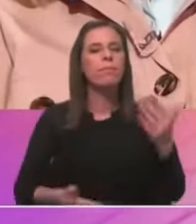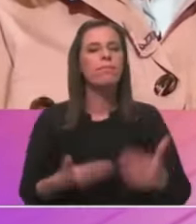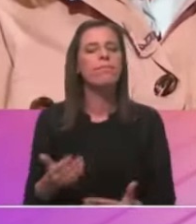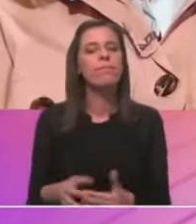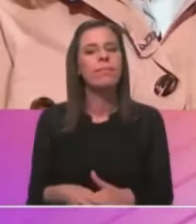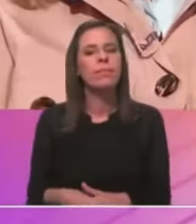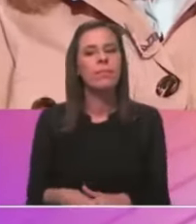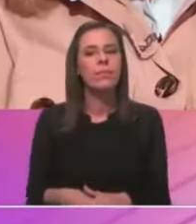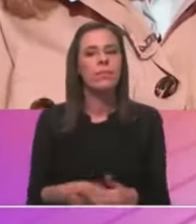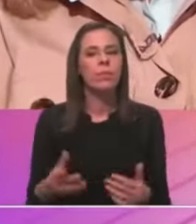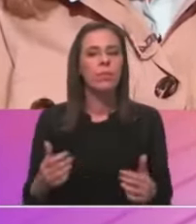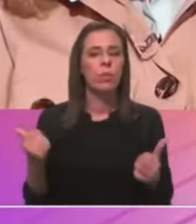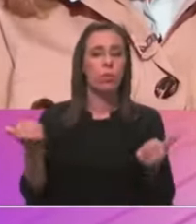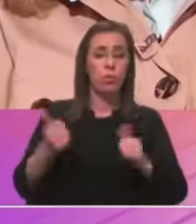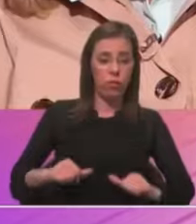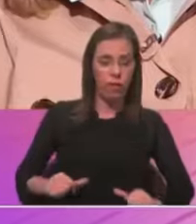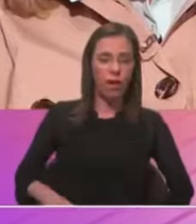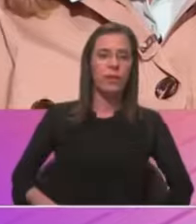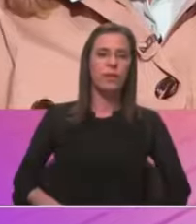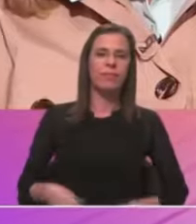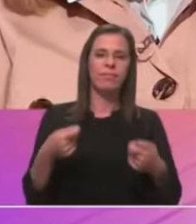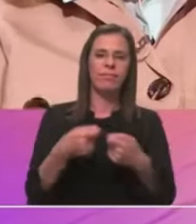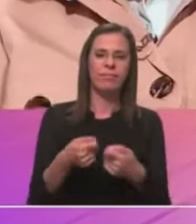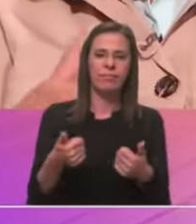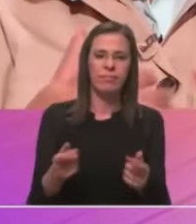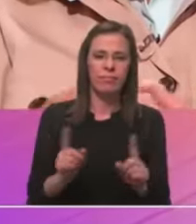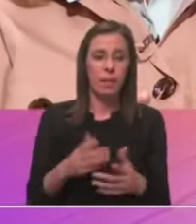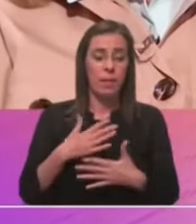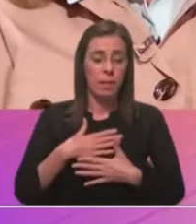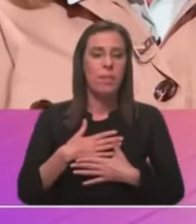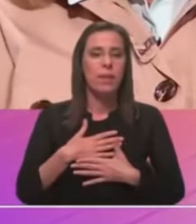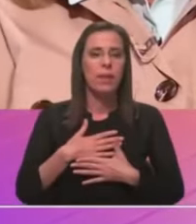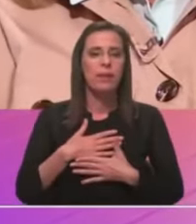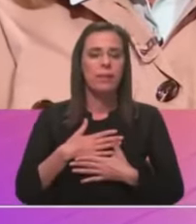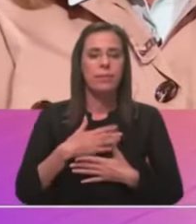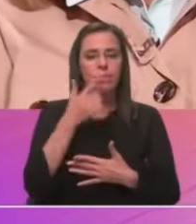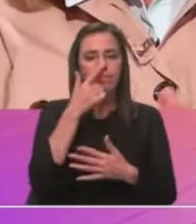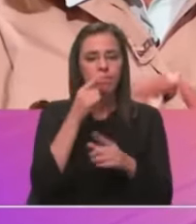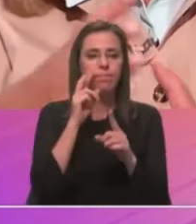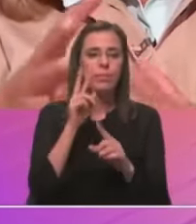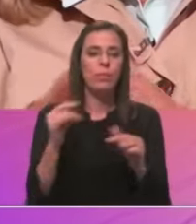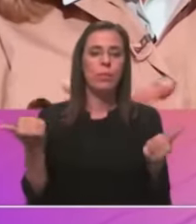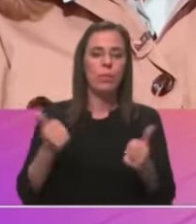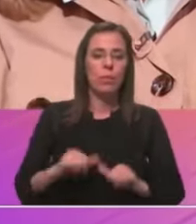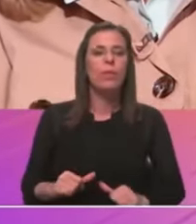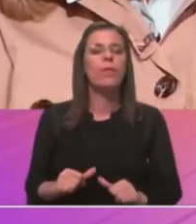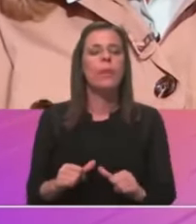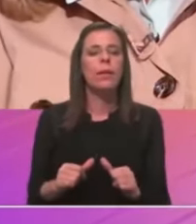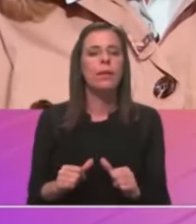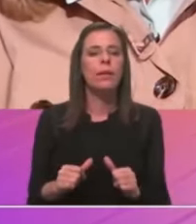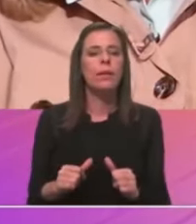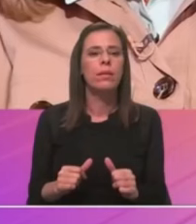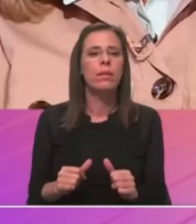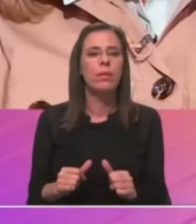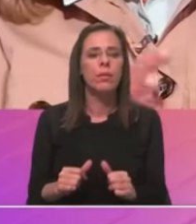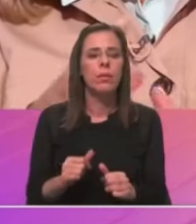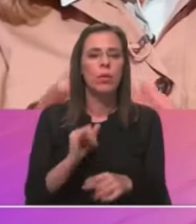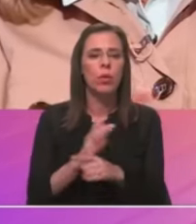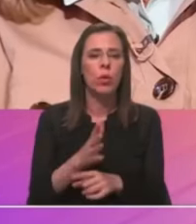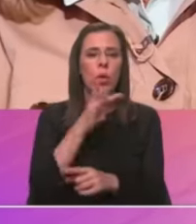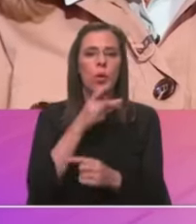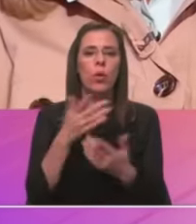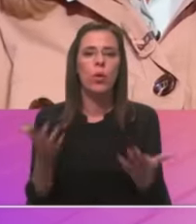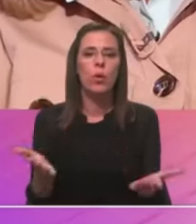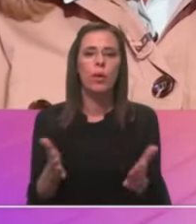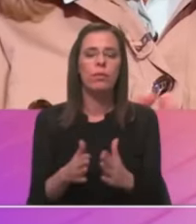eh o fato que não se ataria para mim acho que preferia ter visto um fato de um outro de uma outra